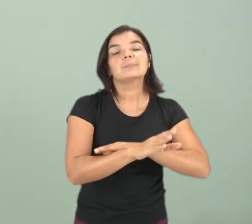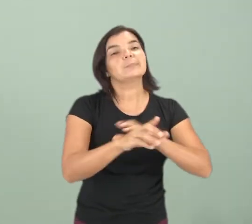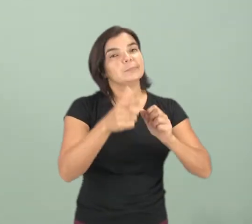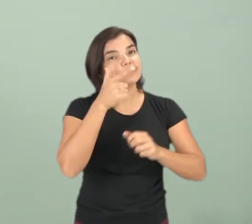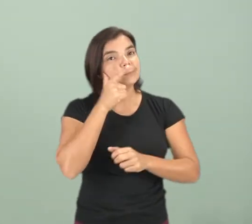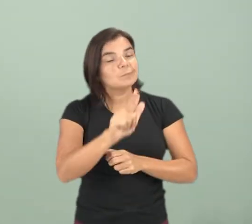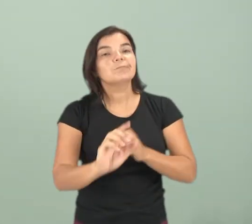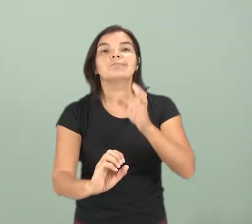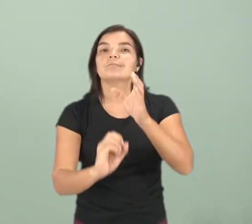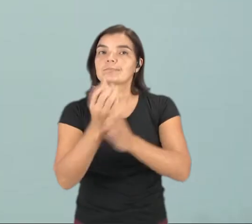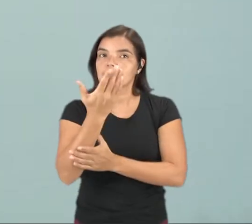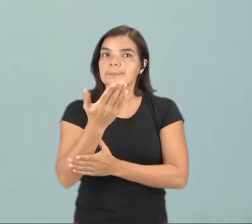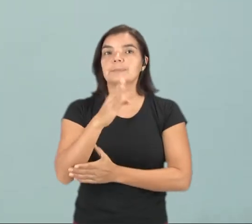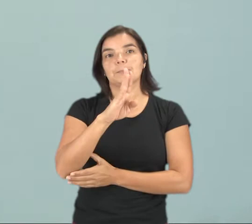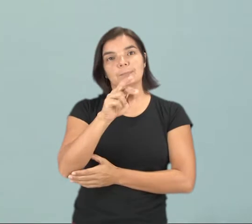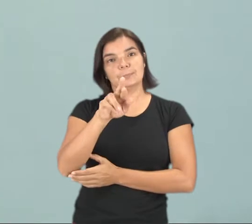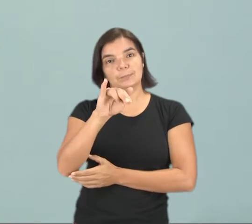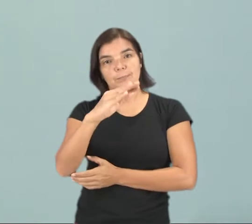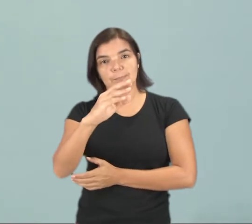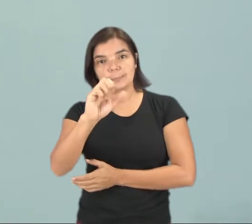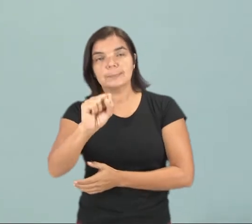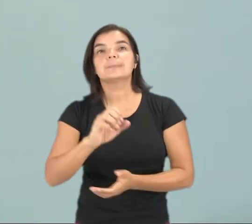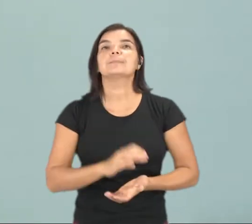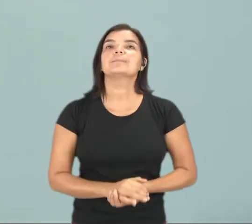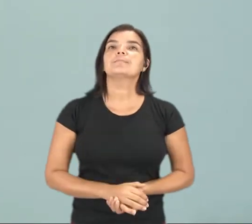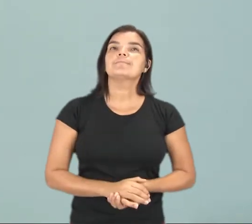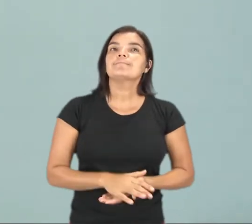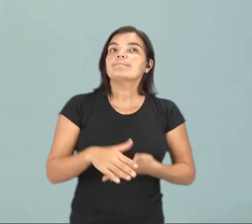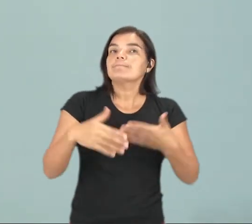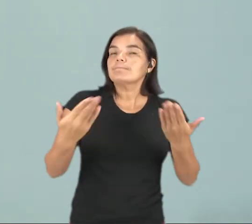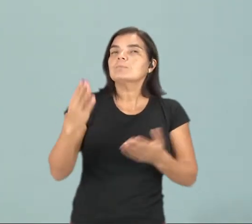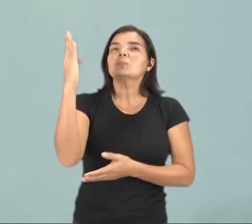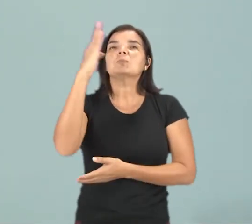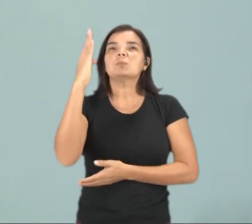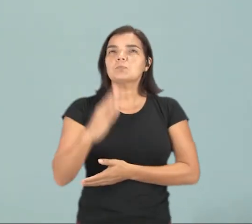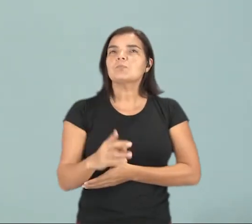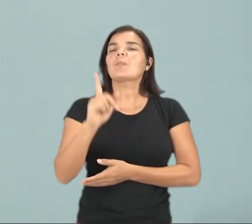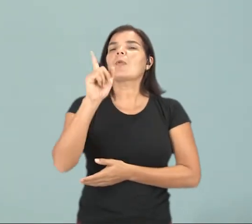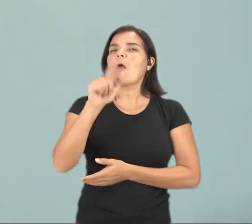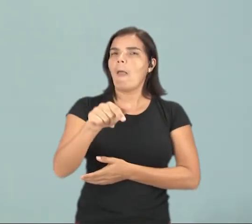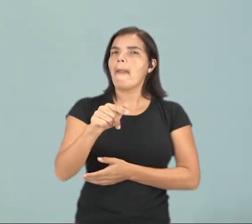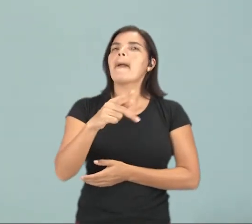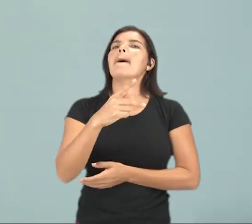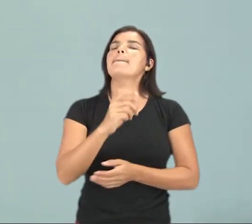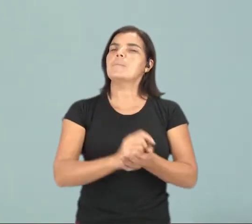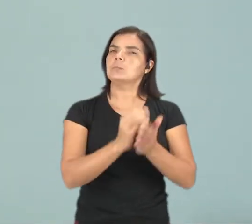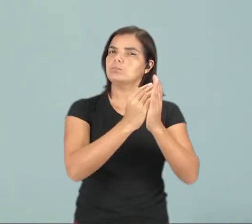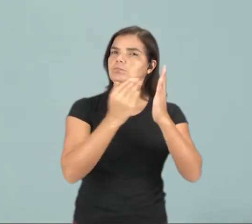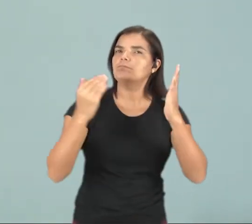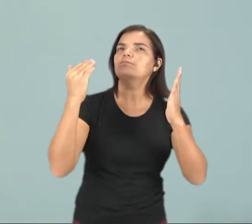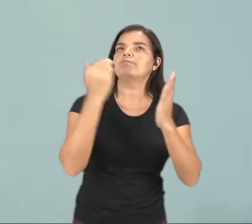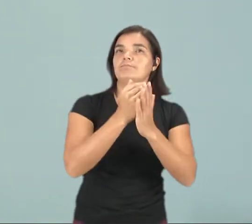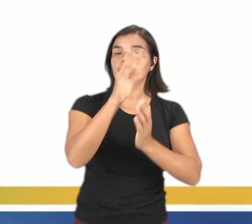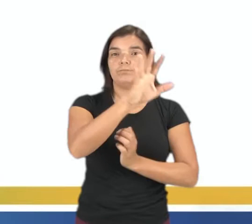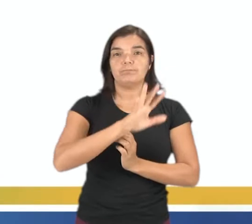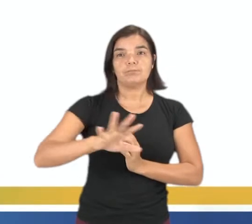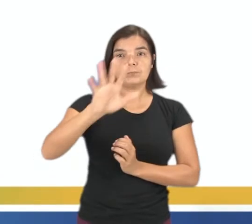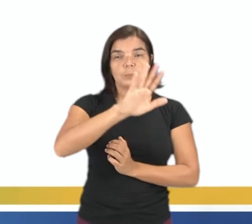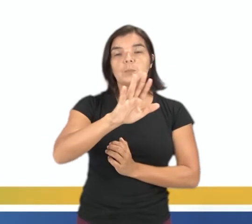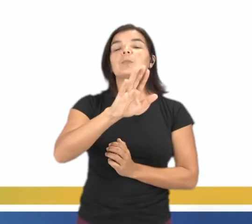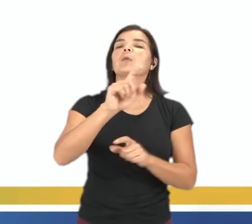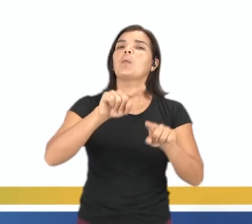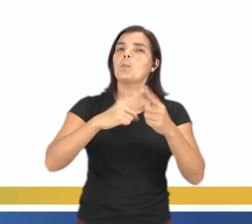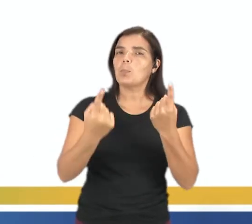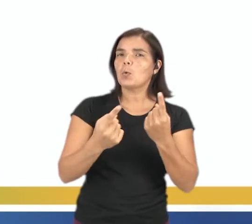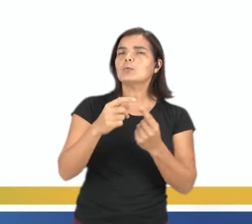executados através dos BRICS. Muito bem. E o Brasil é considerado uma potência regional americana